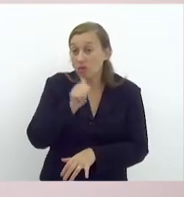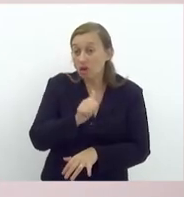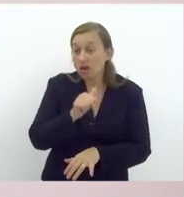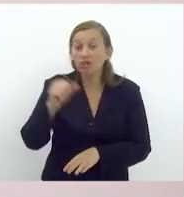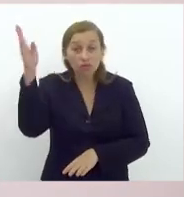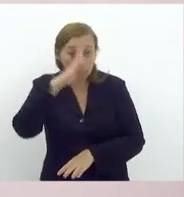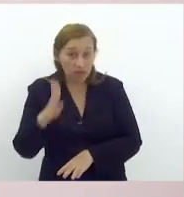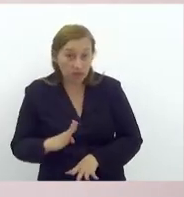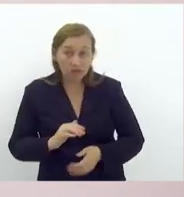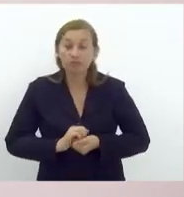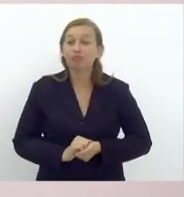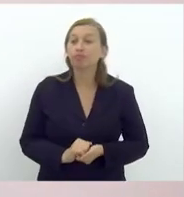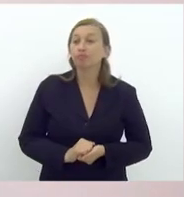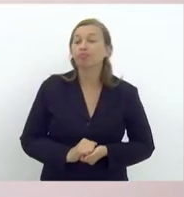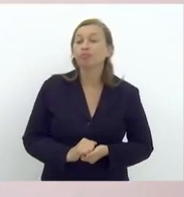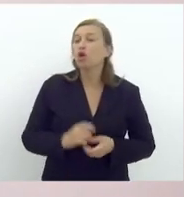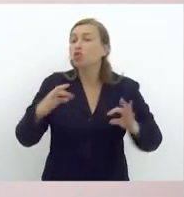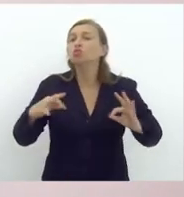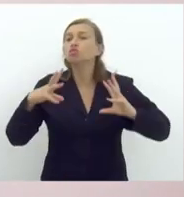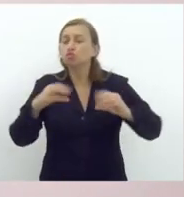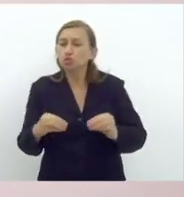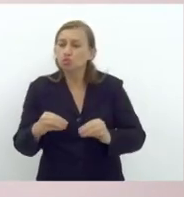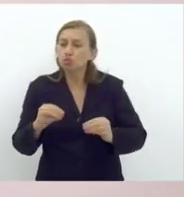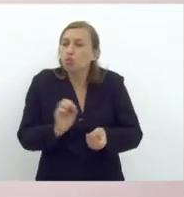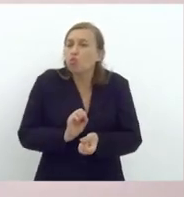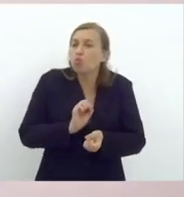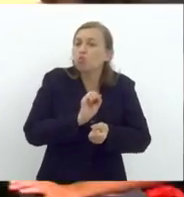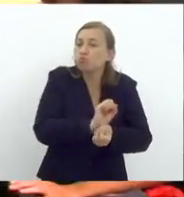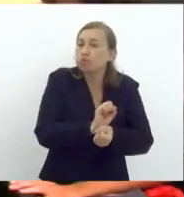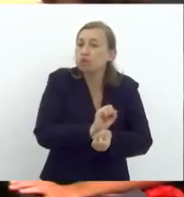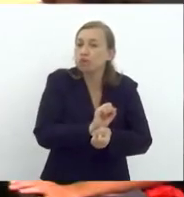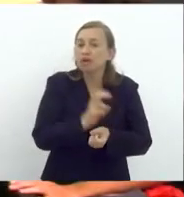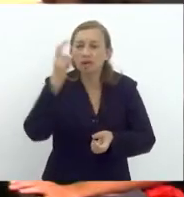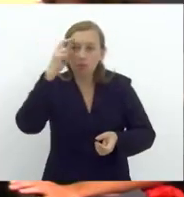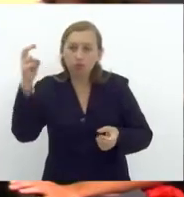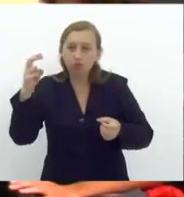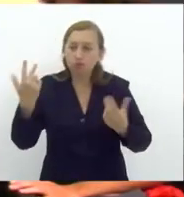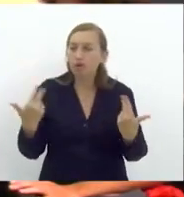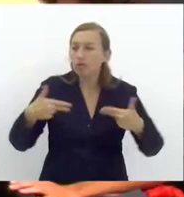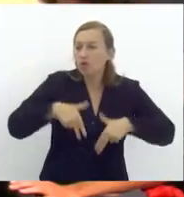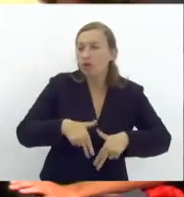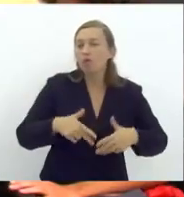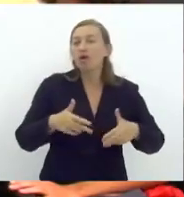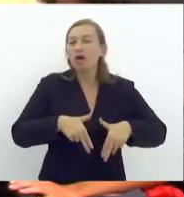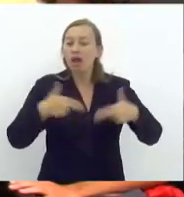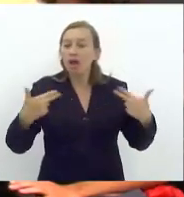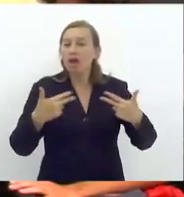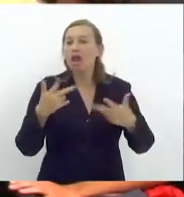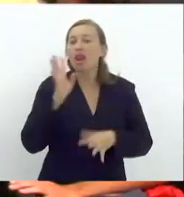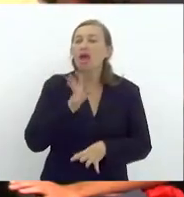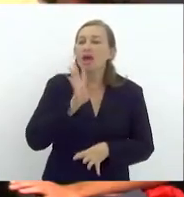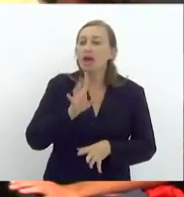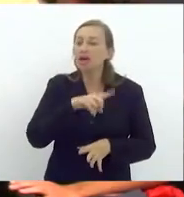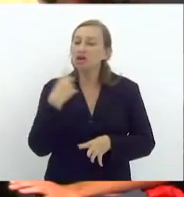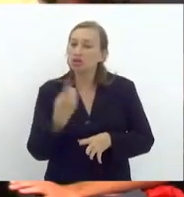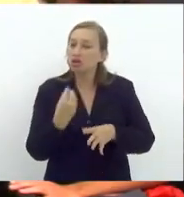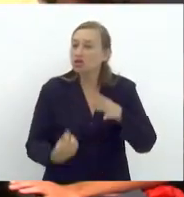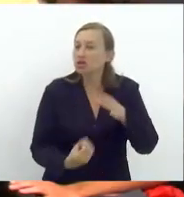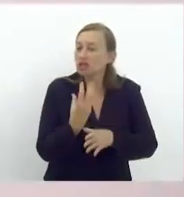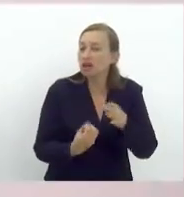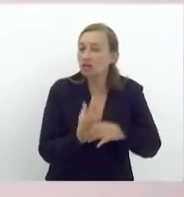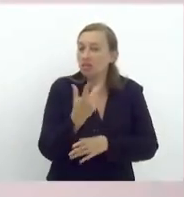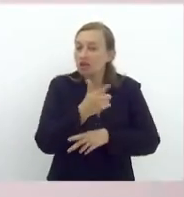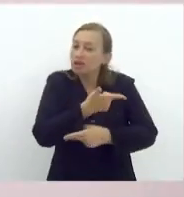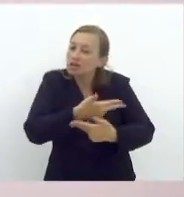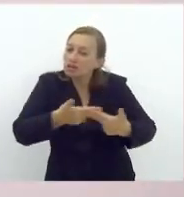no Brasil tudo isso amarrado pela cultura hip hop e o mais legal também é que a gente criou esse diferencial